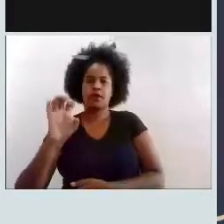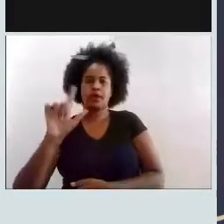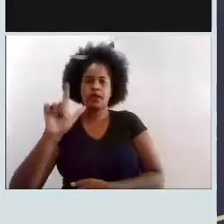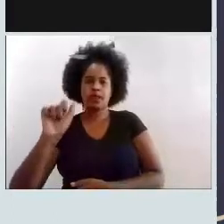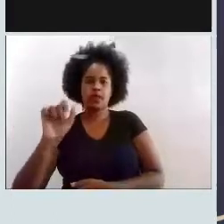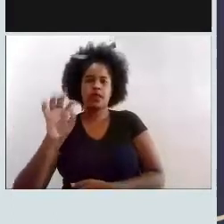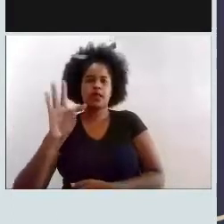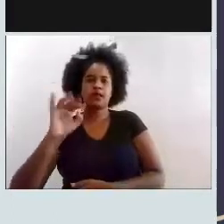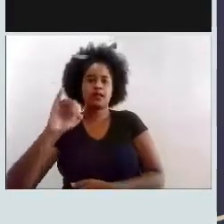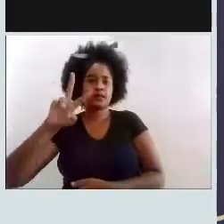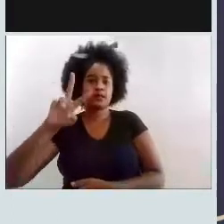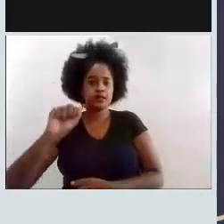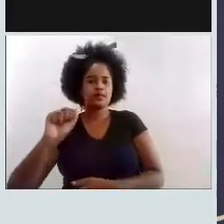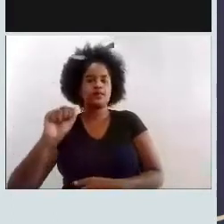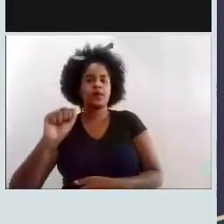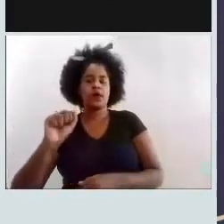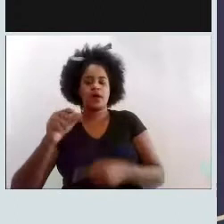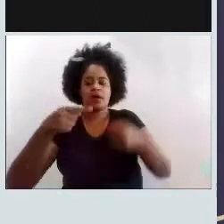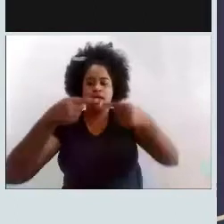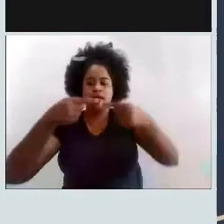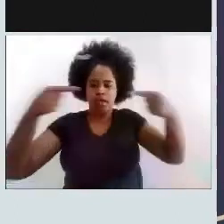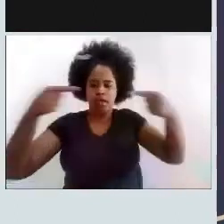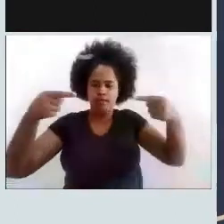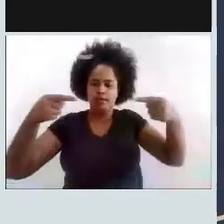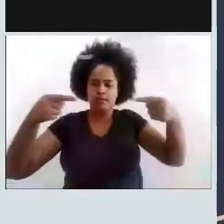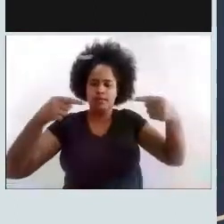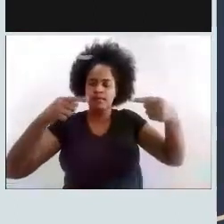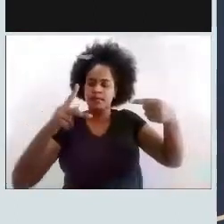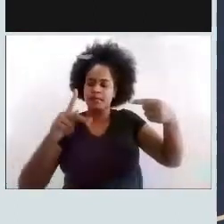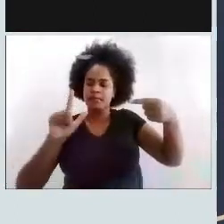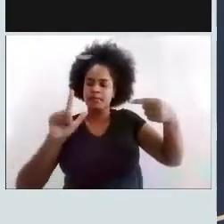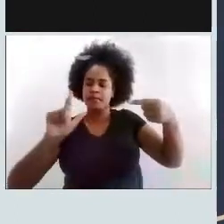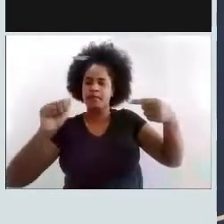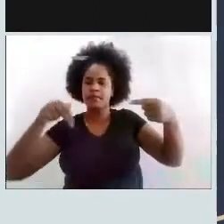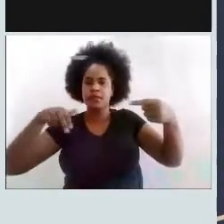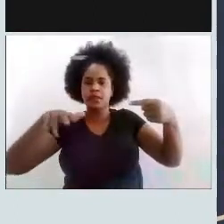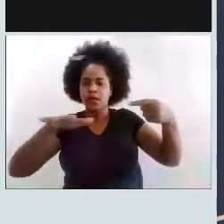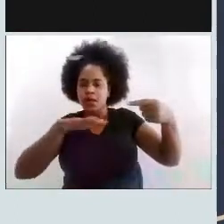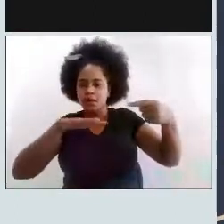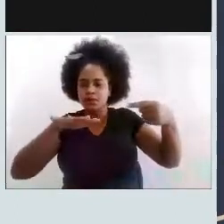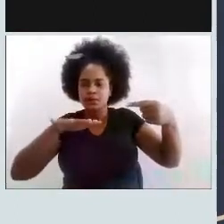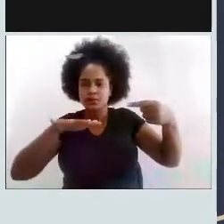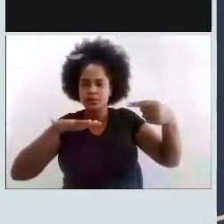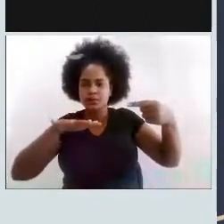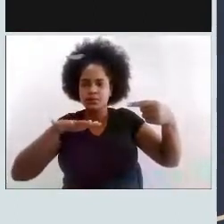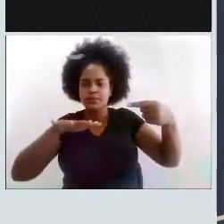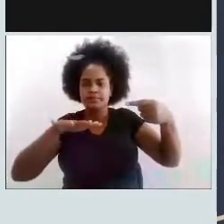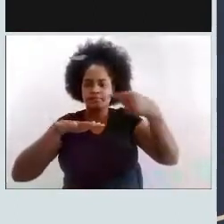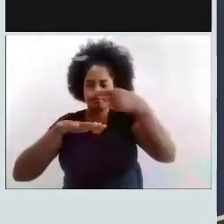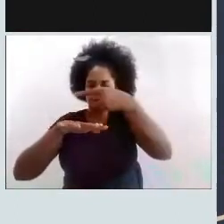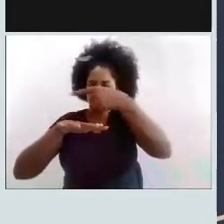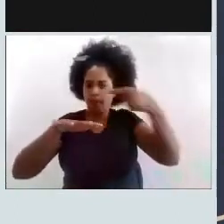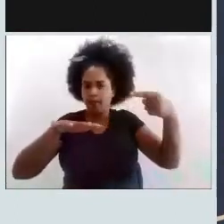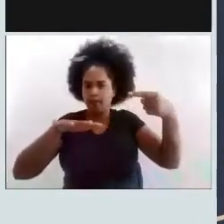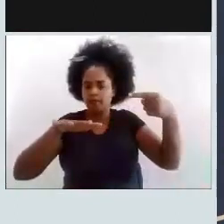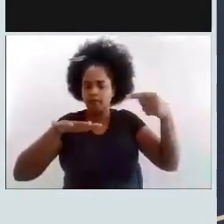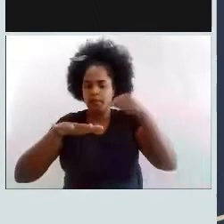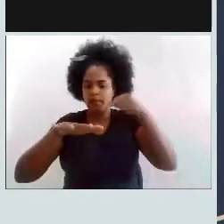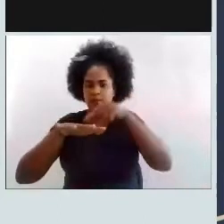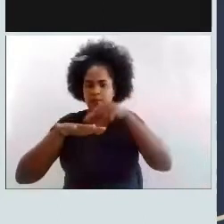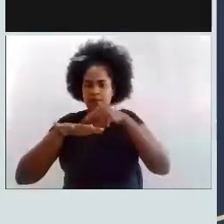plano, reta e plano concorrentes e a reta e o